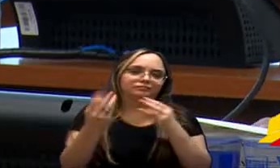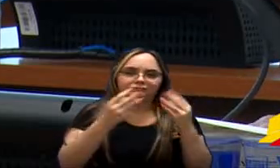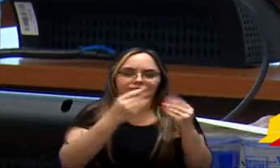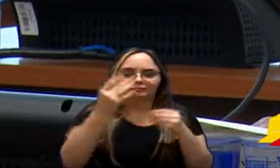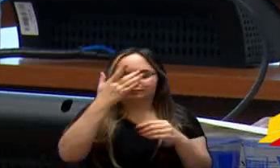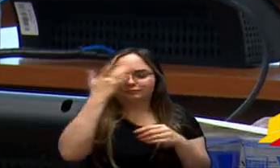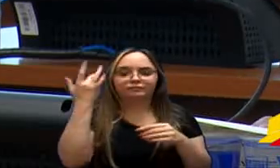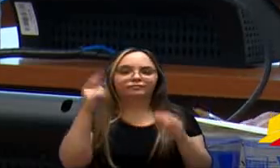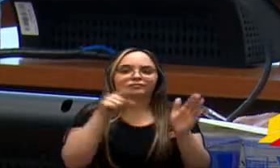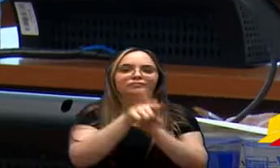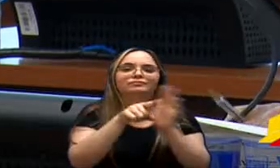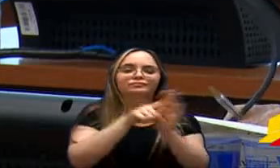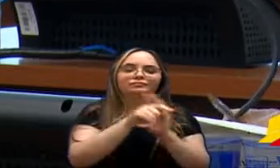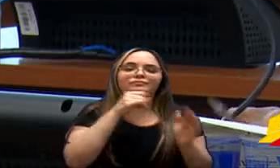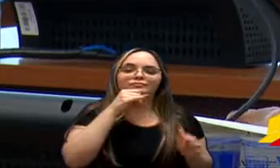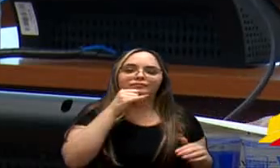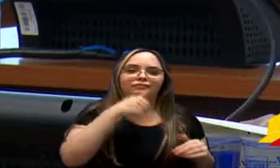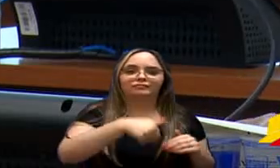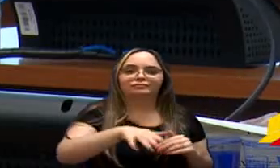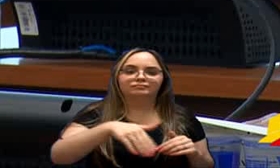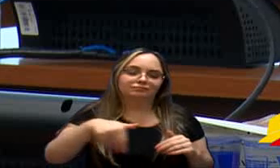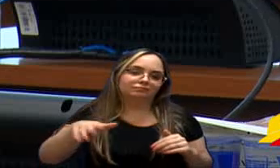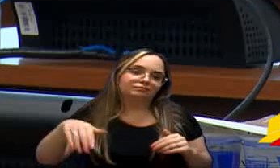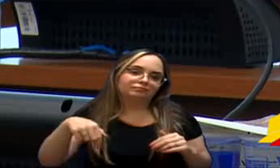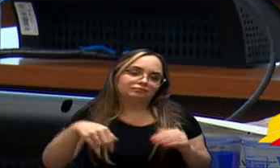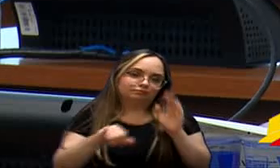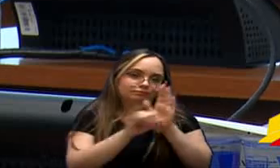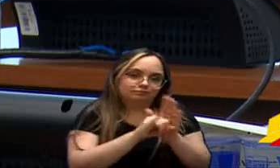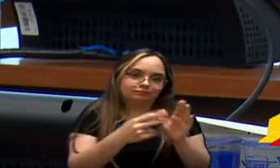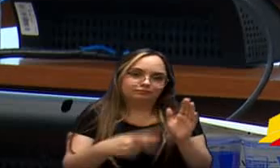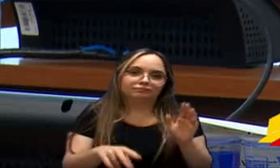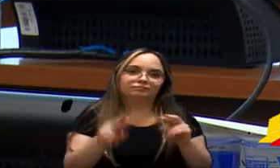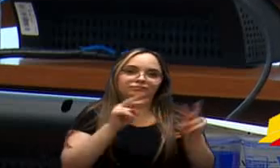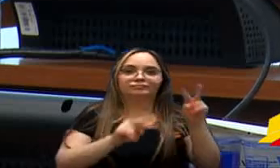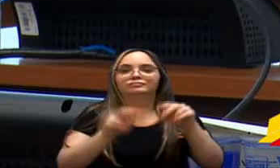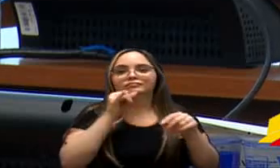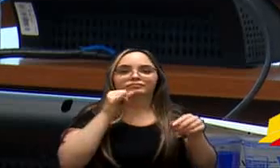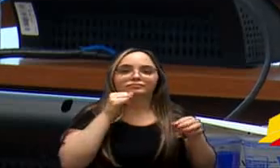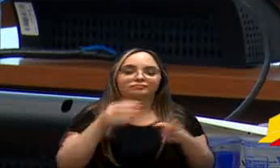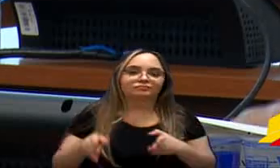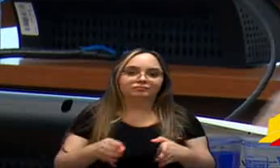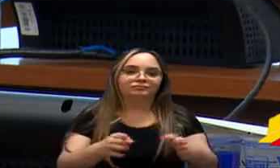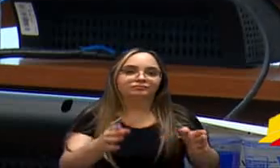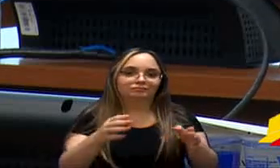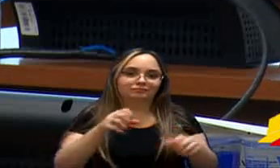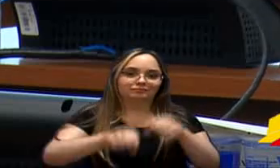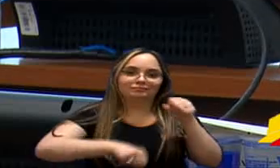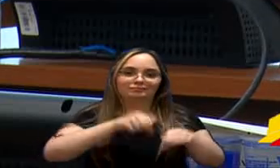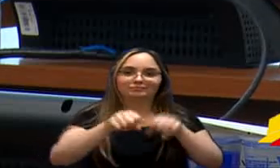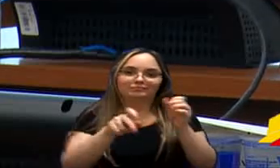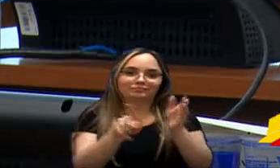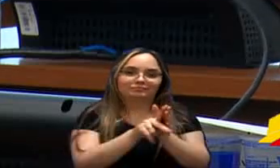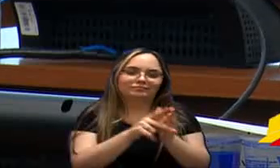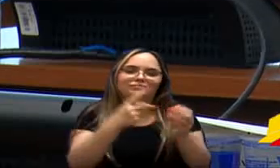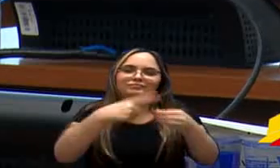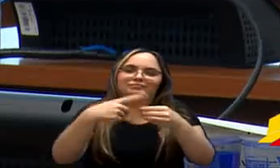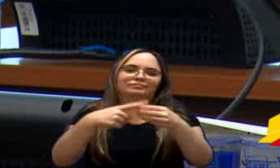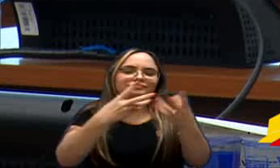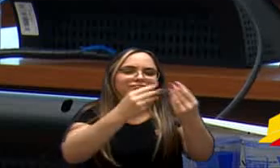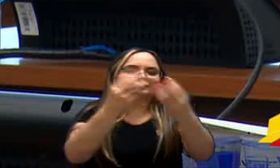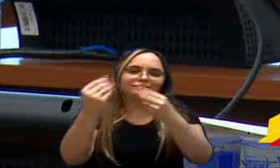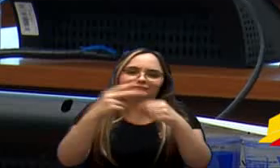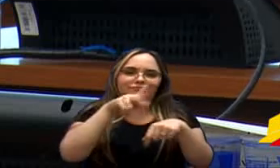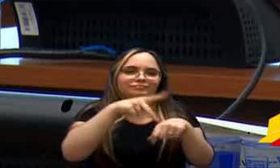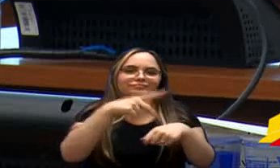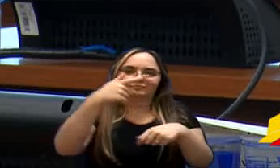questionou a pintura, por exemplo, e há uma identidade visual das ciclovias. Ela, várias cidades que eu conheço, até fora